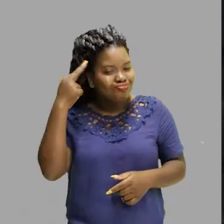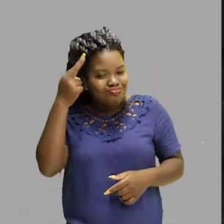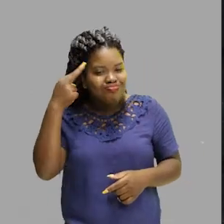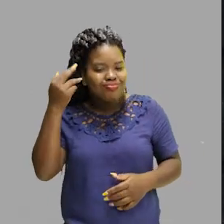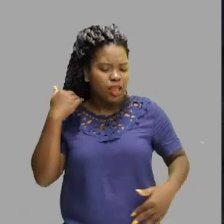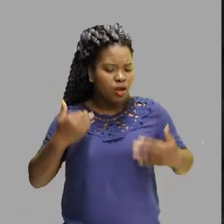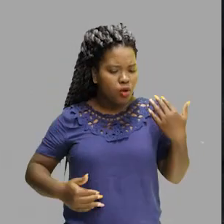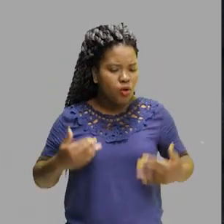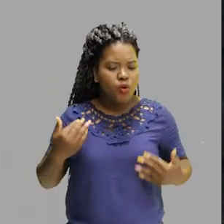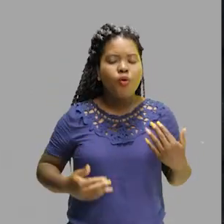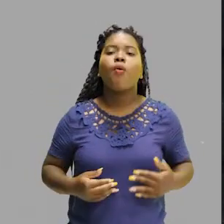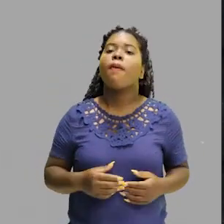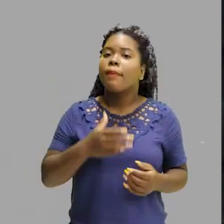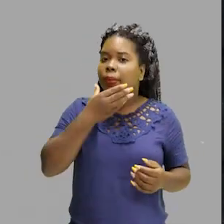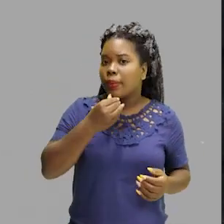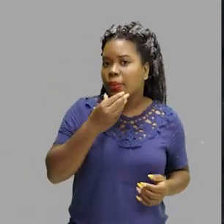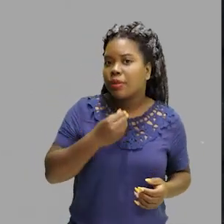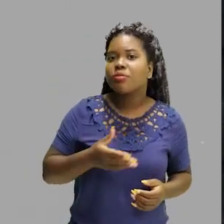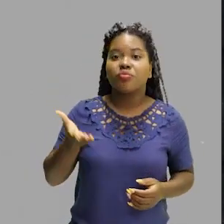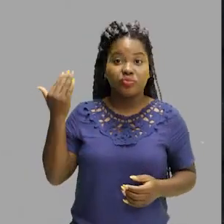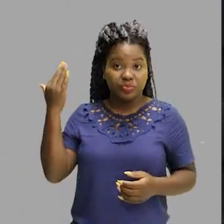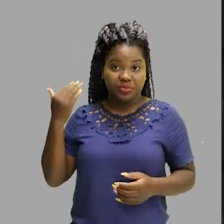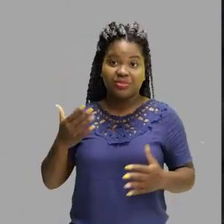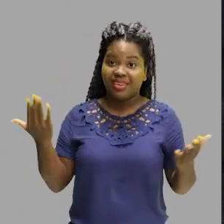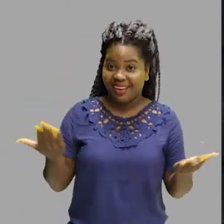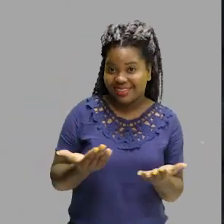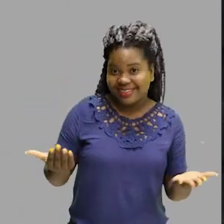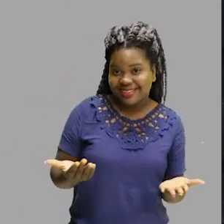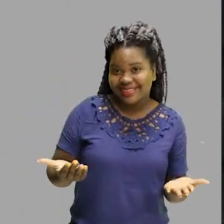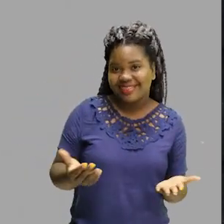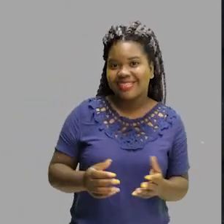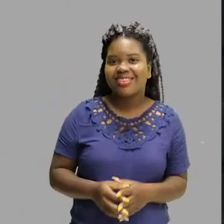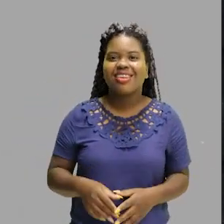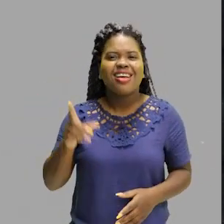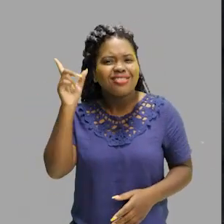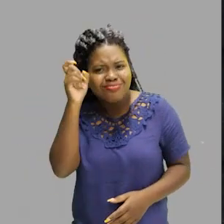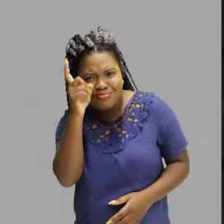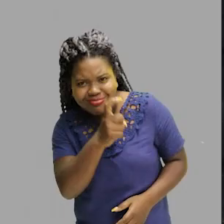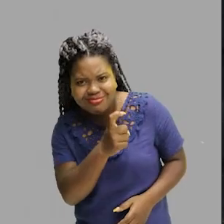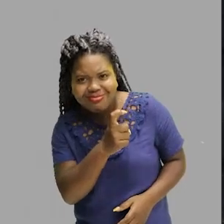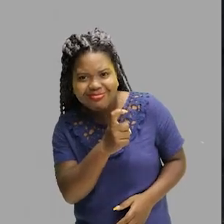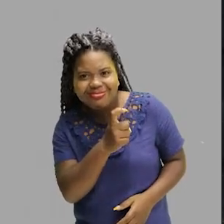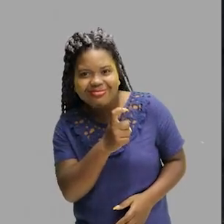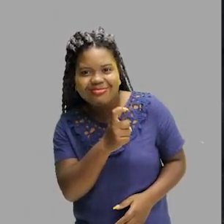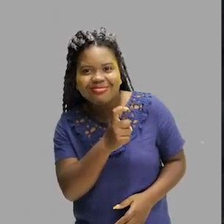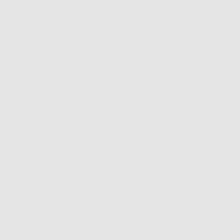o comportamento do homem da época e também de agora. Compliquei?